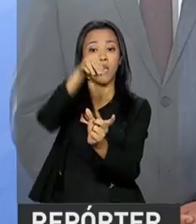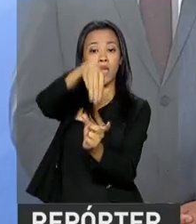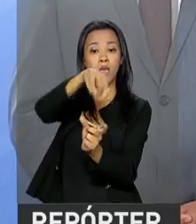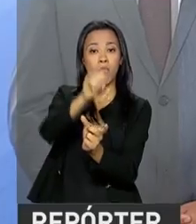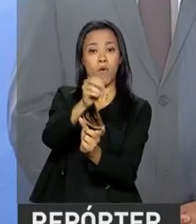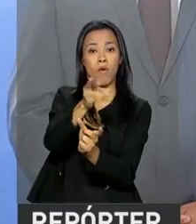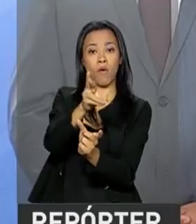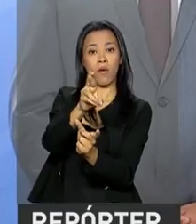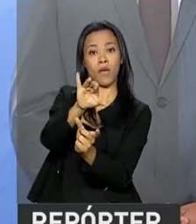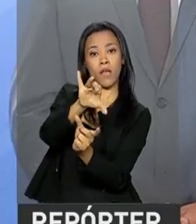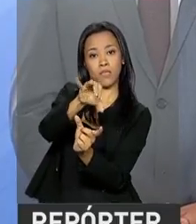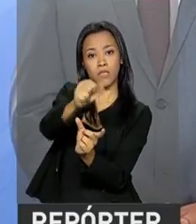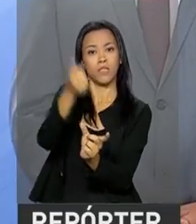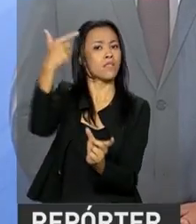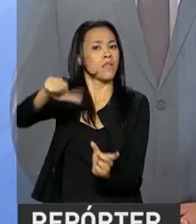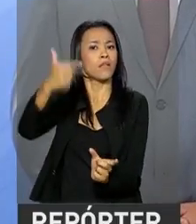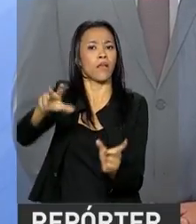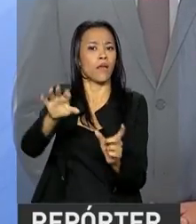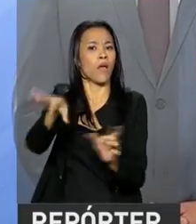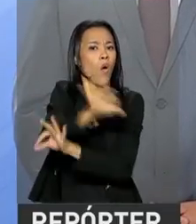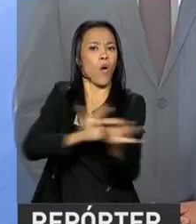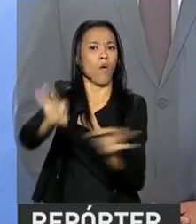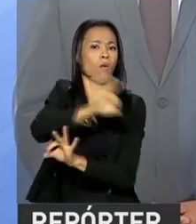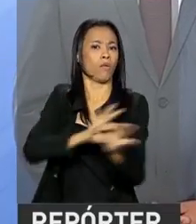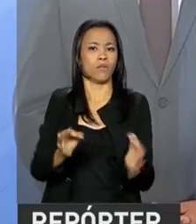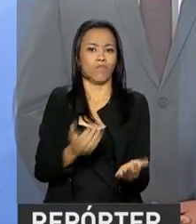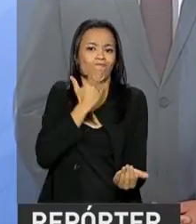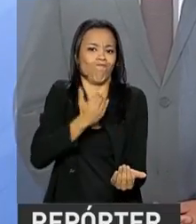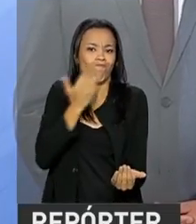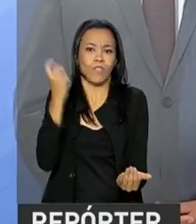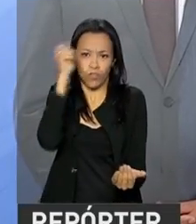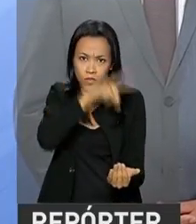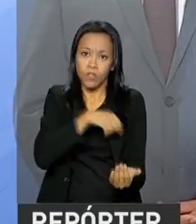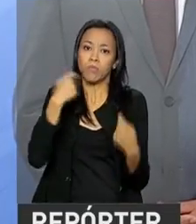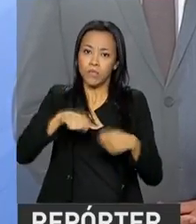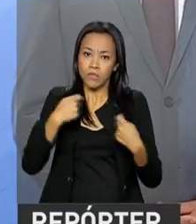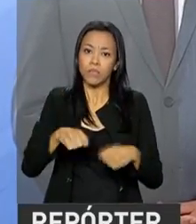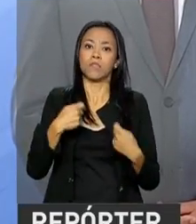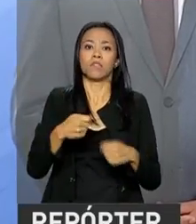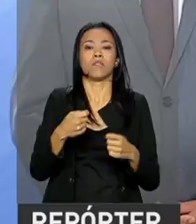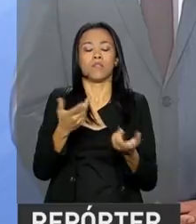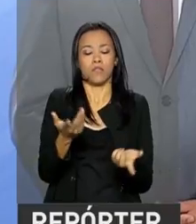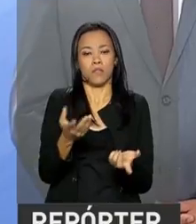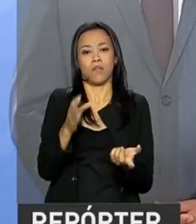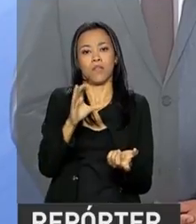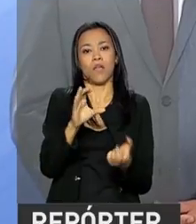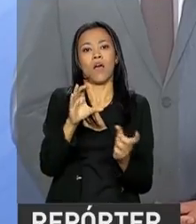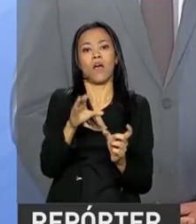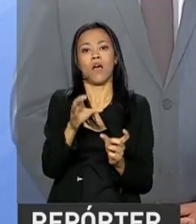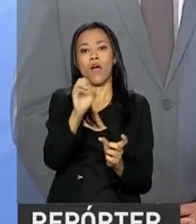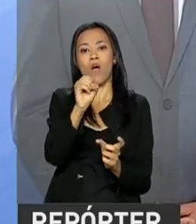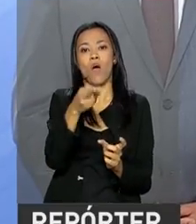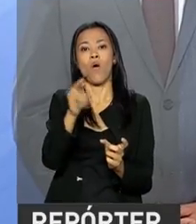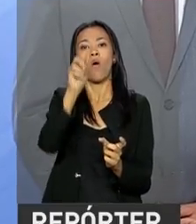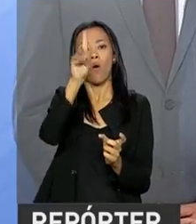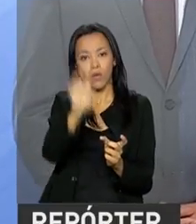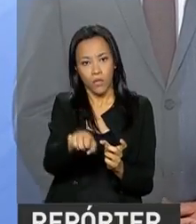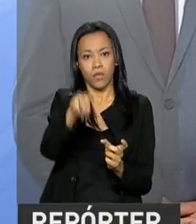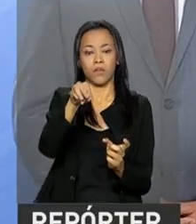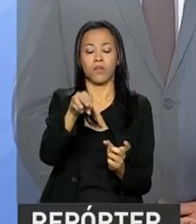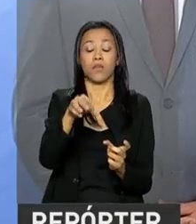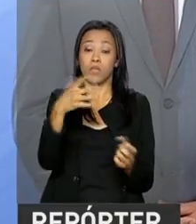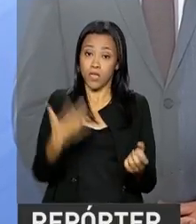a ordem é basilar é essencial para a democracia e no que diz respeito às forças armadas